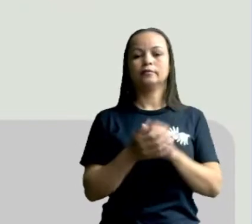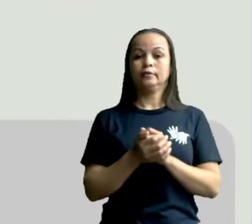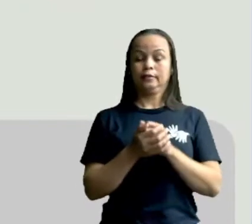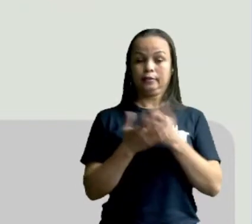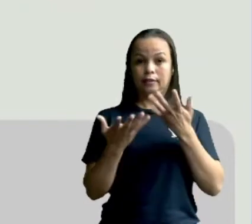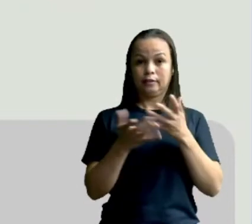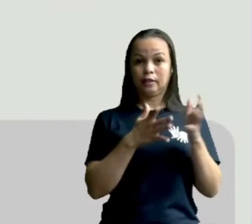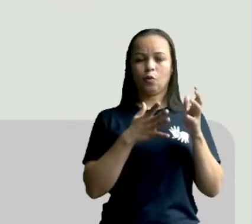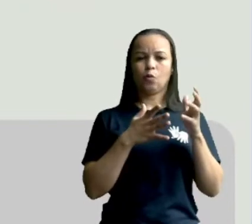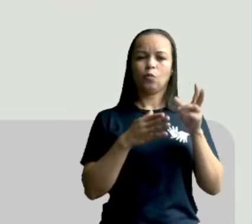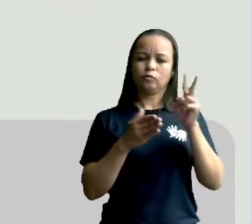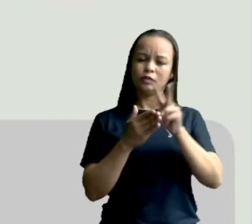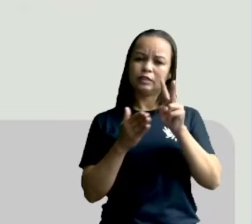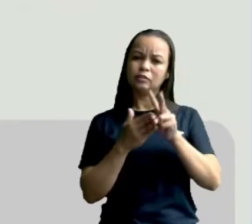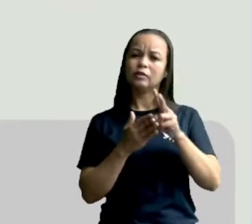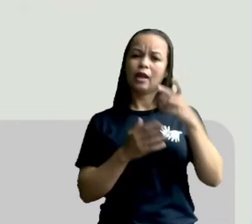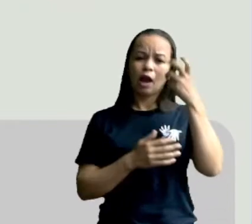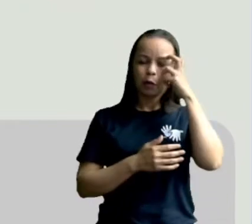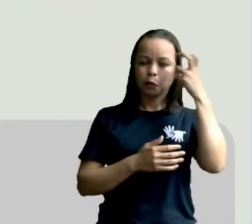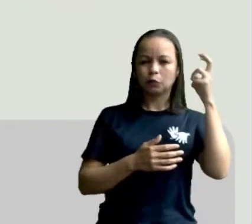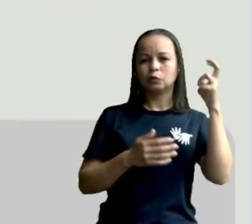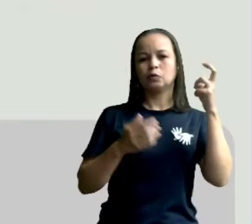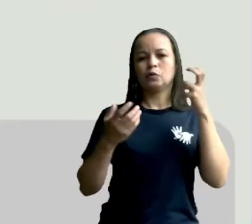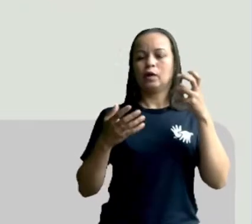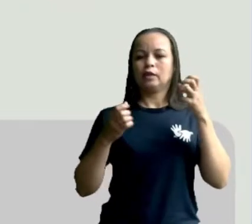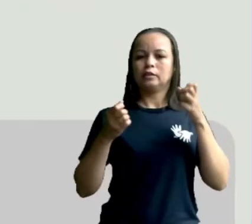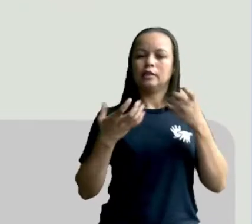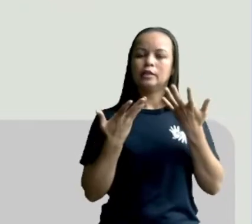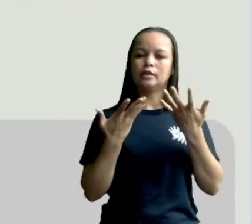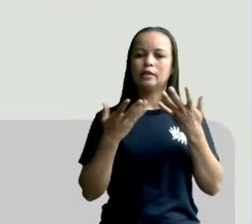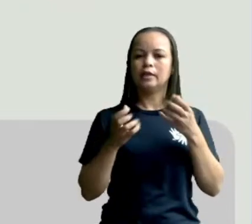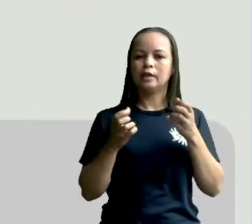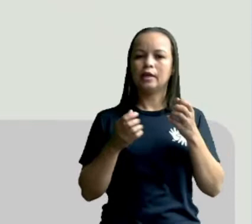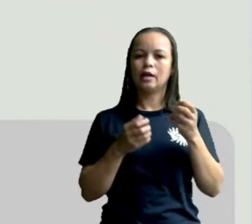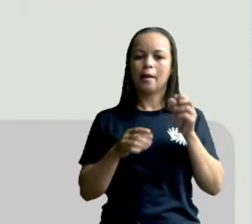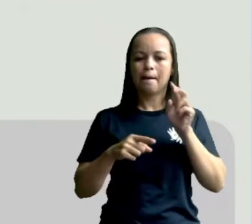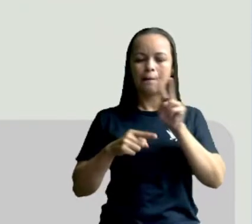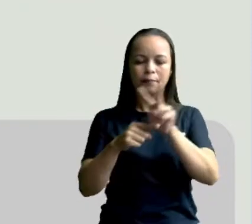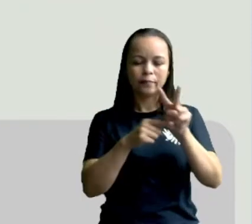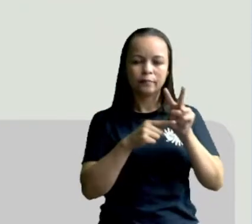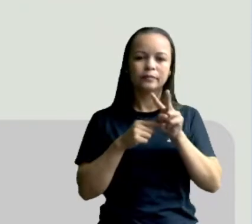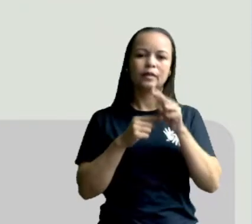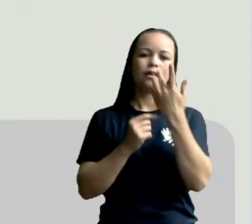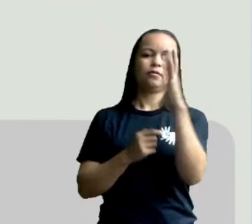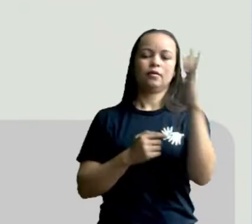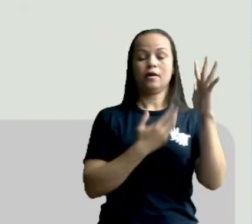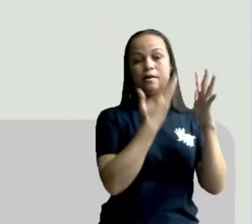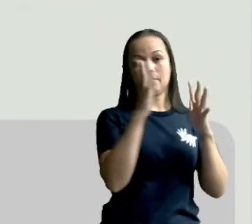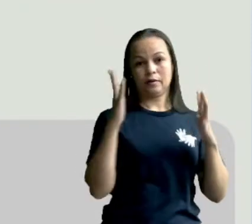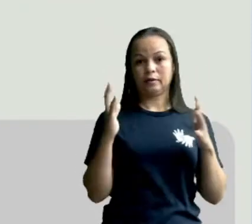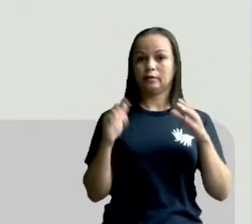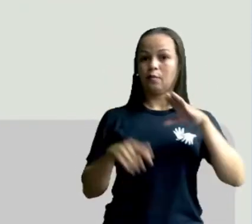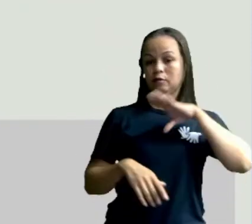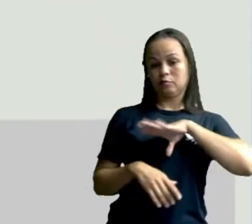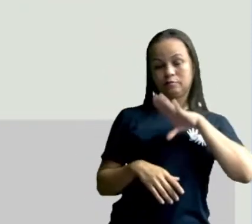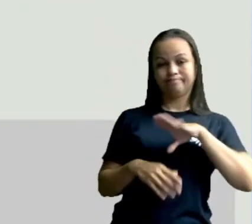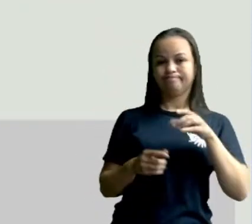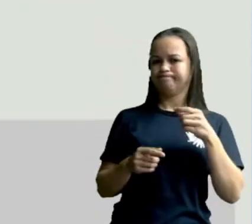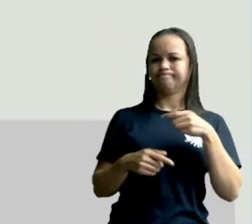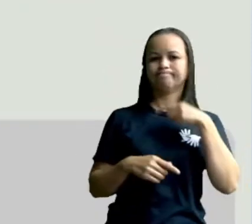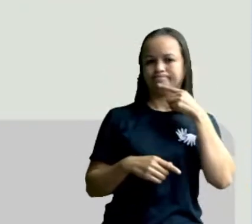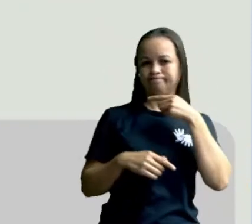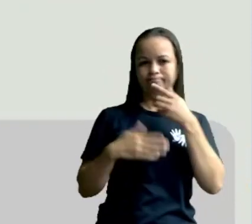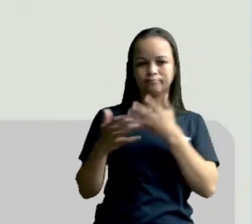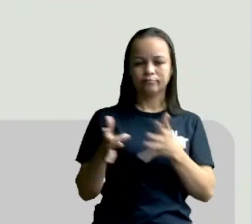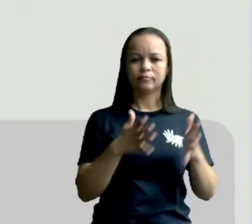de respeitar a natureza, de não explorar a natureza até um certo limite. E para os portugueses não existiam. Então começaram